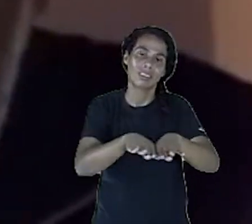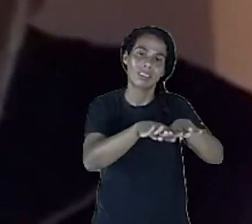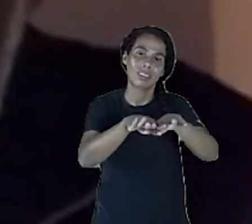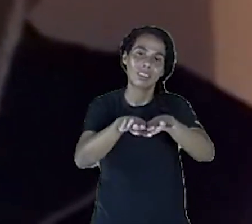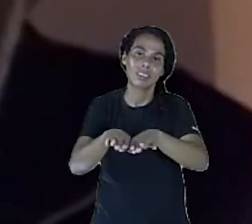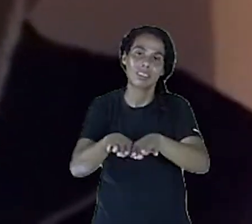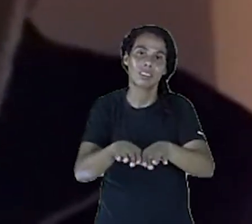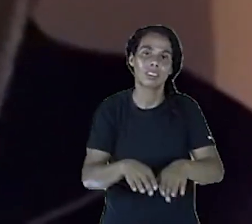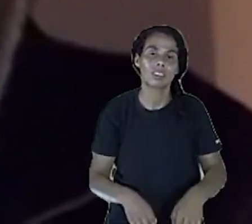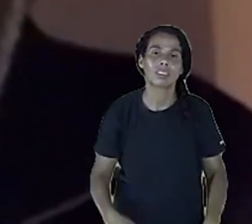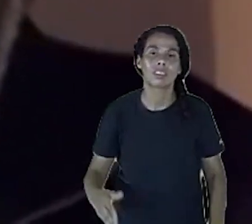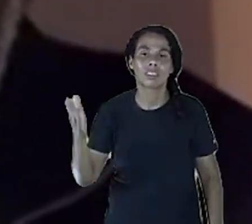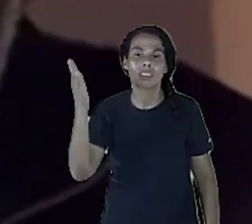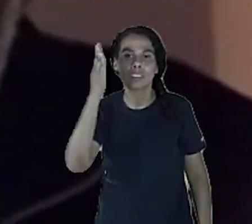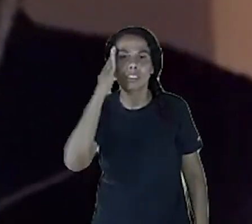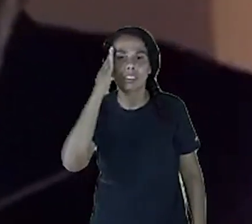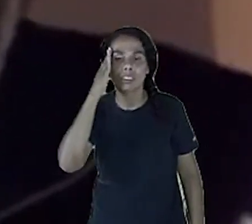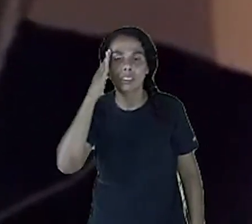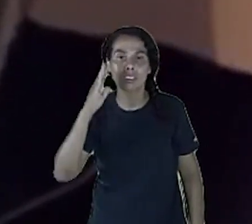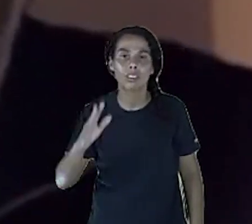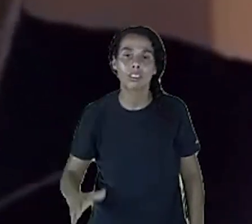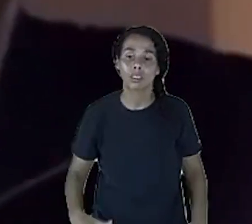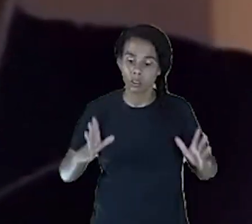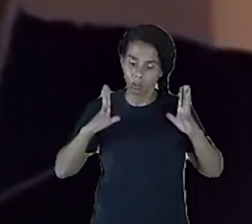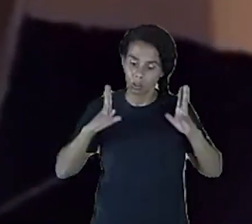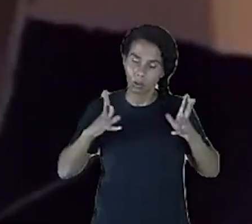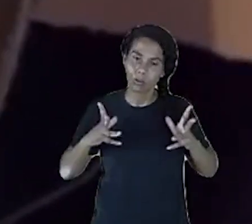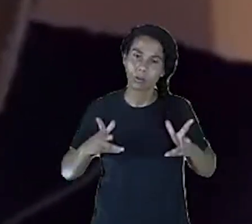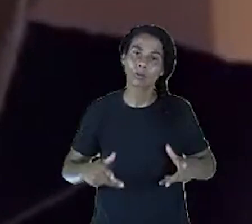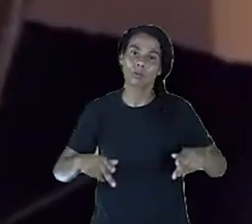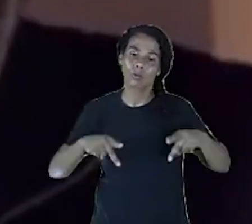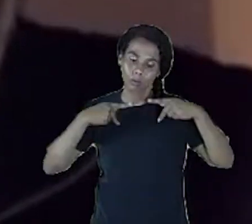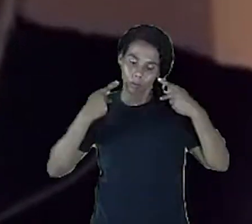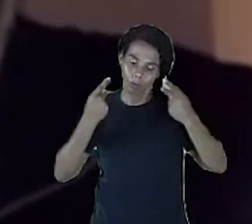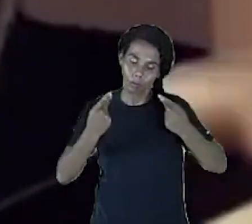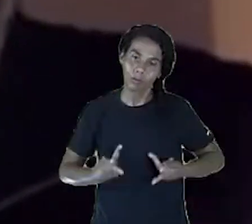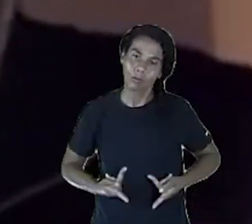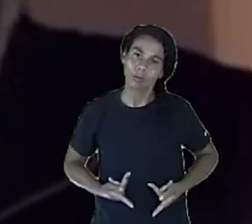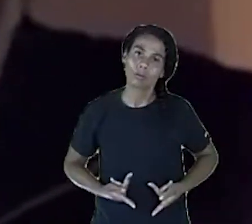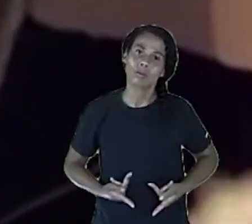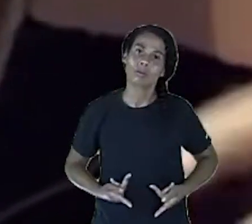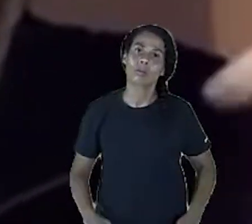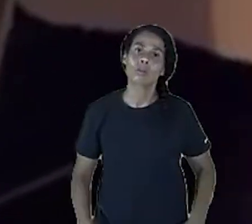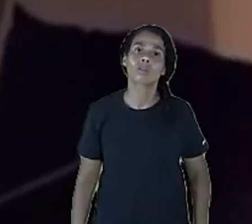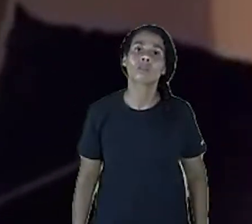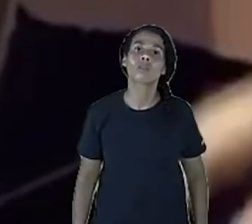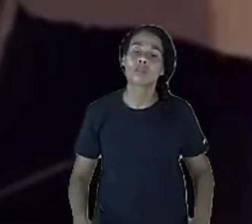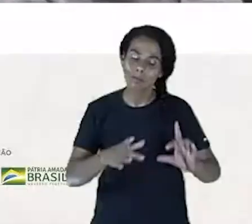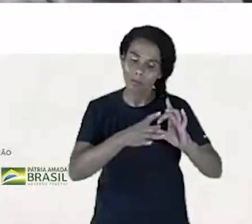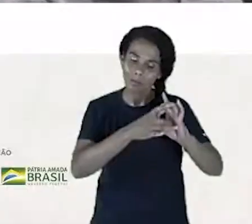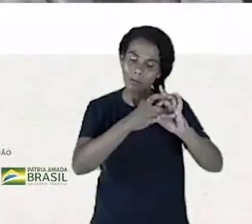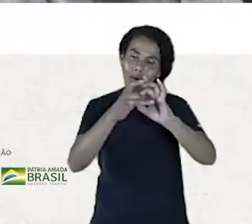da pobreza? Enfim, quando o Bené estava falando ali daquilo de